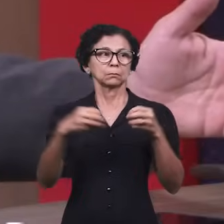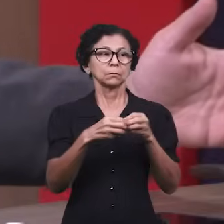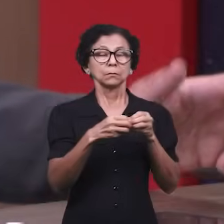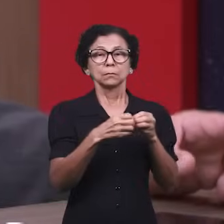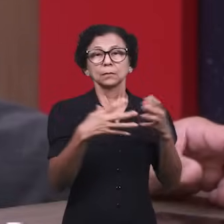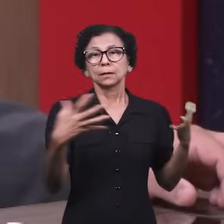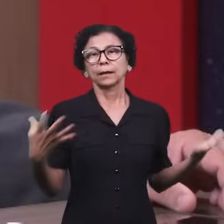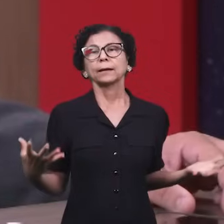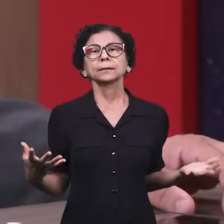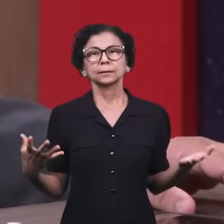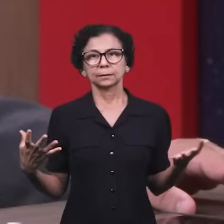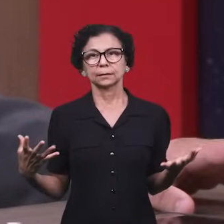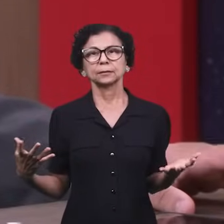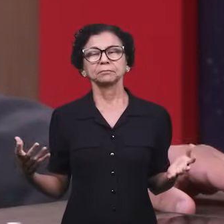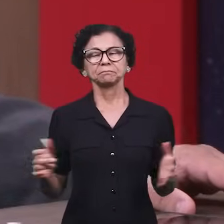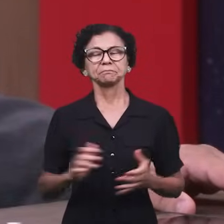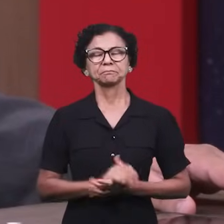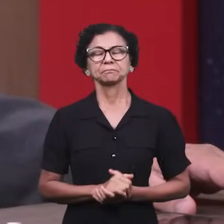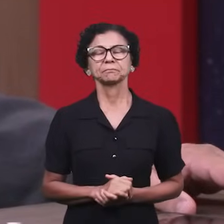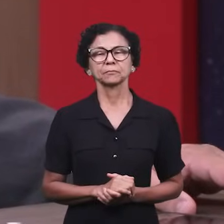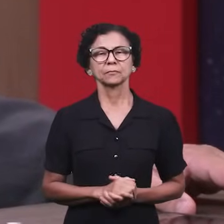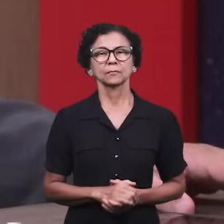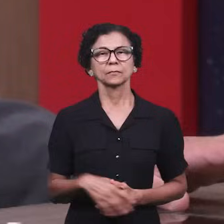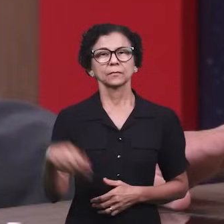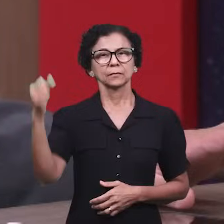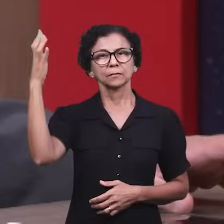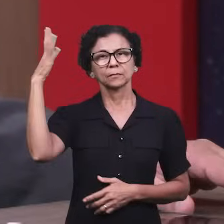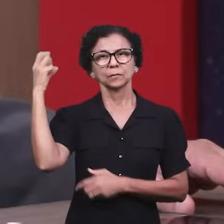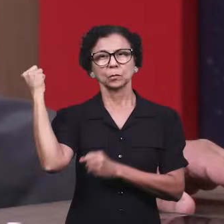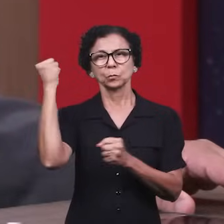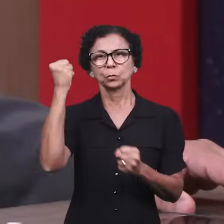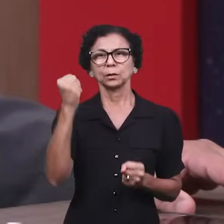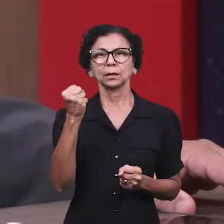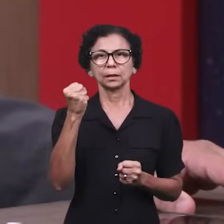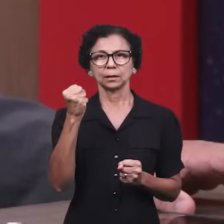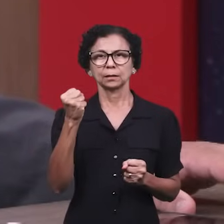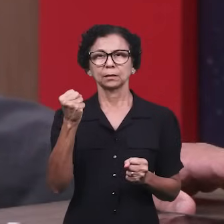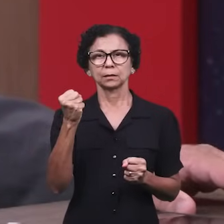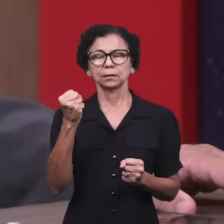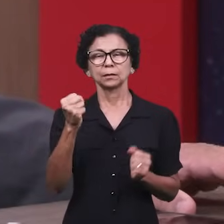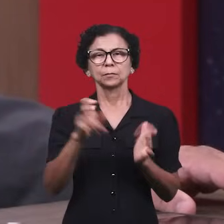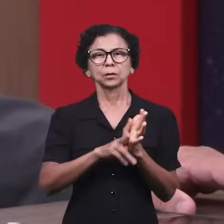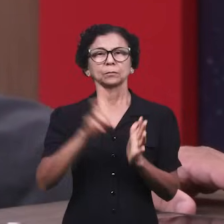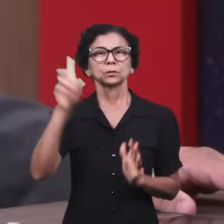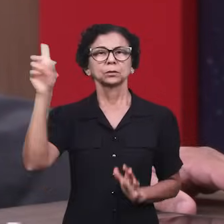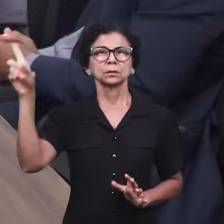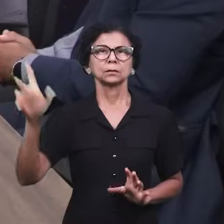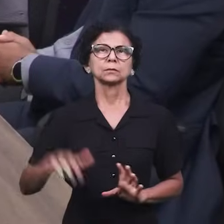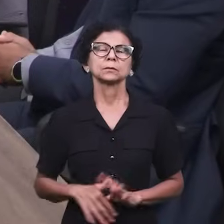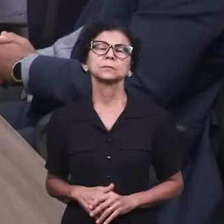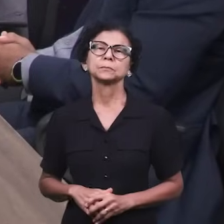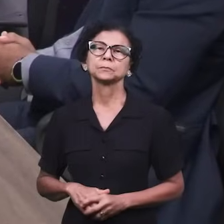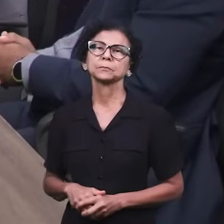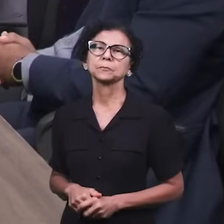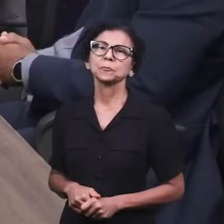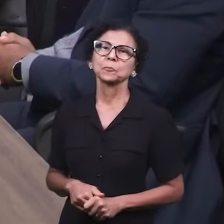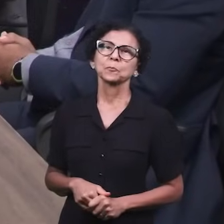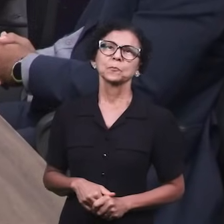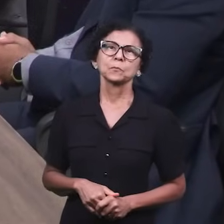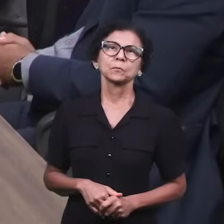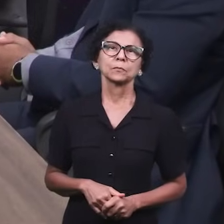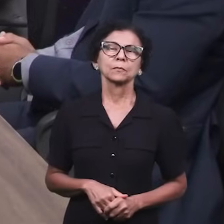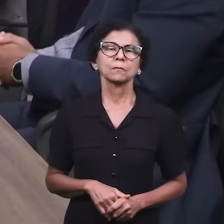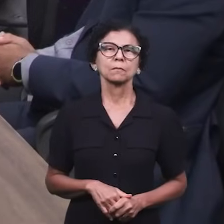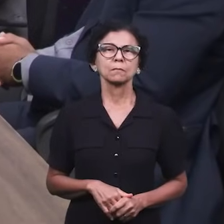e ali foi um milagre da parte do Senhor, a ação completa do poder de Deus na vida do homem, né? Chegando